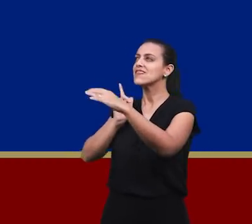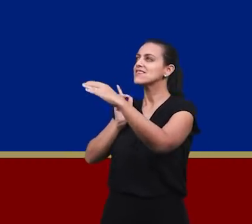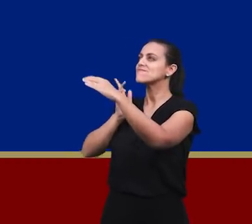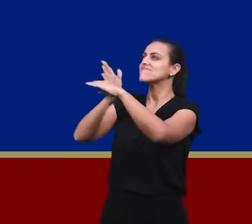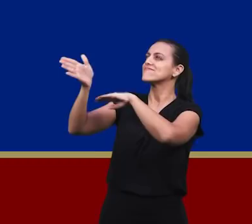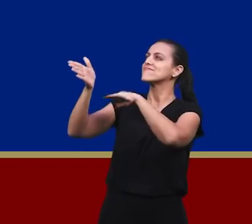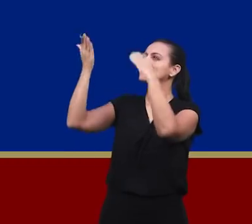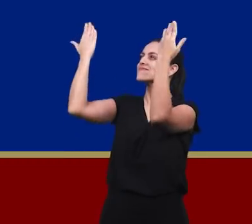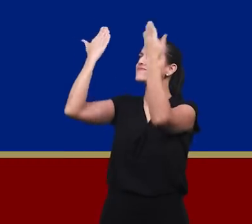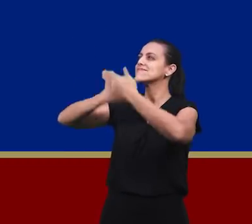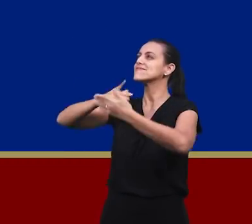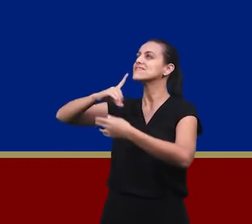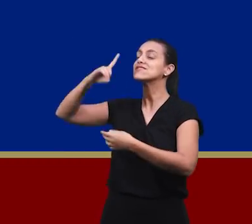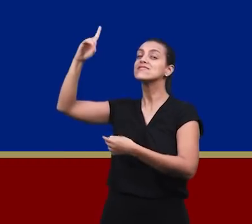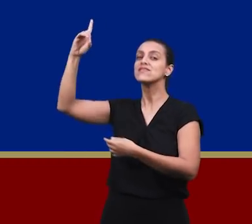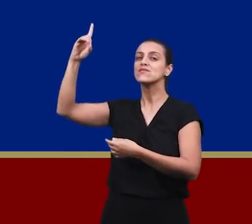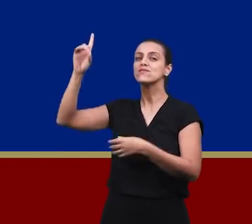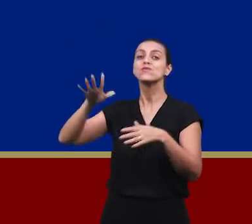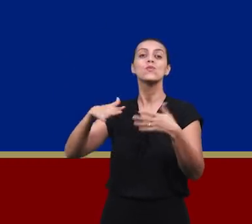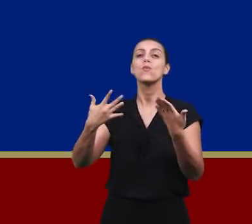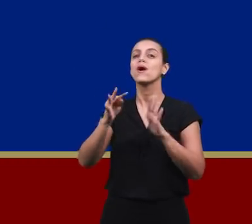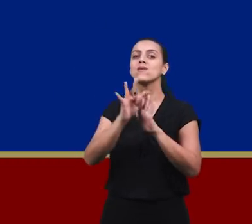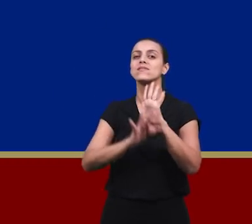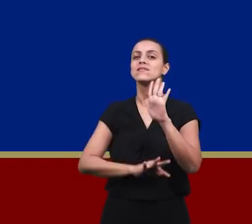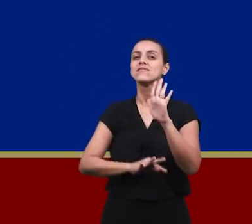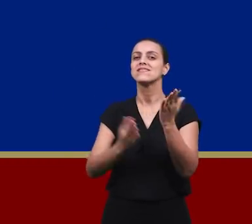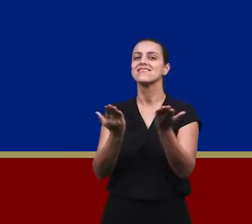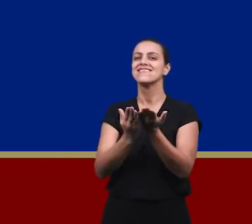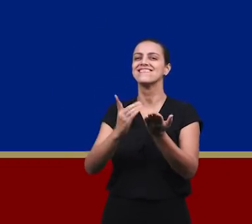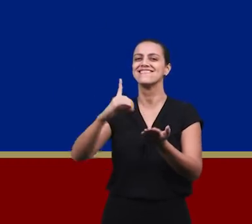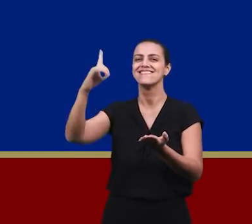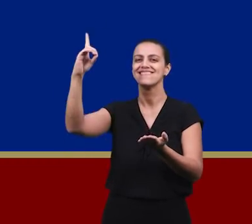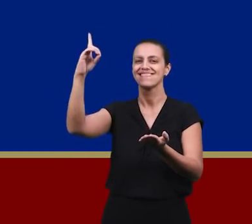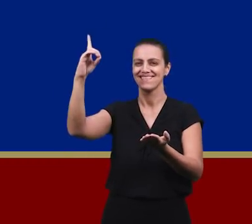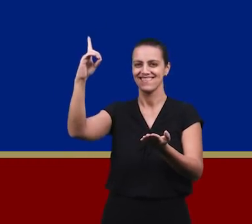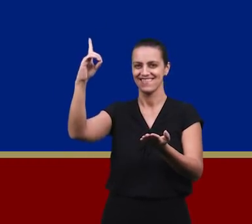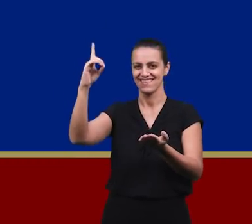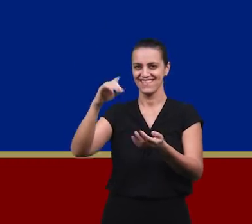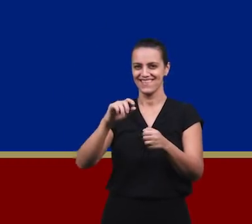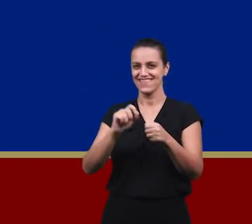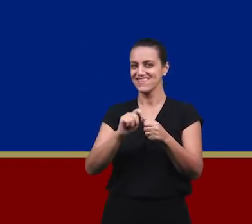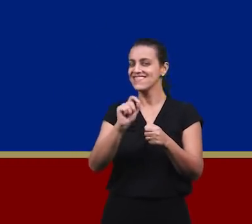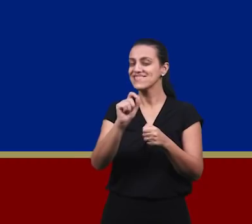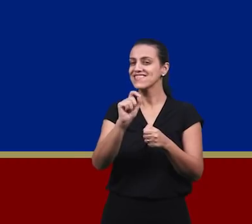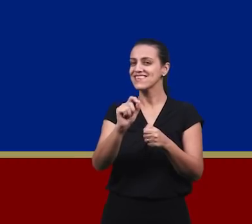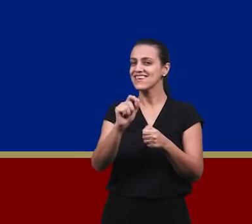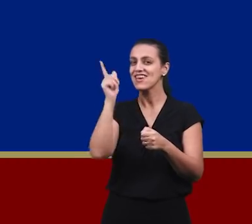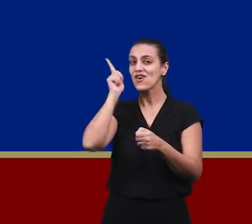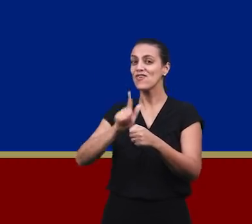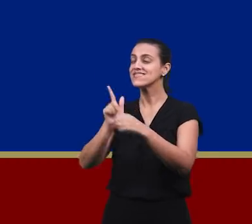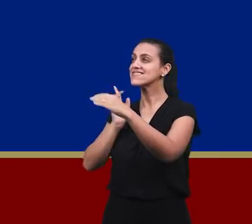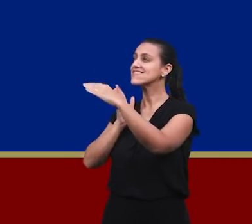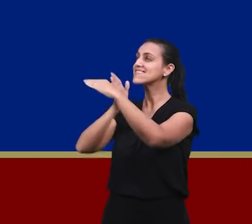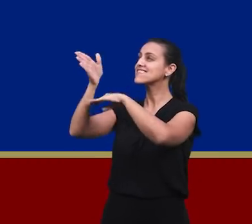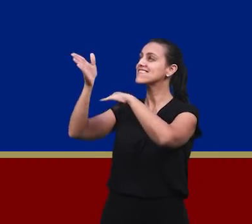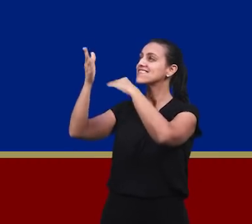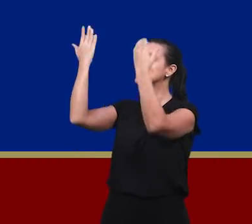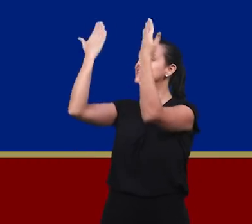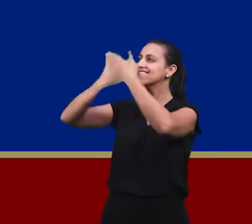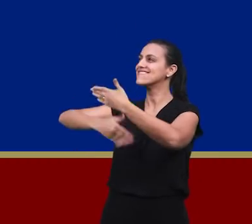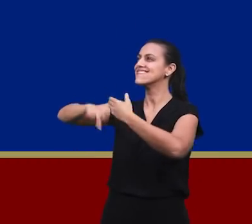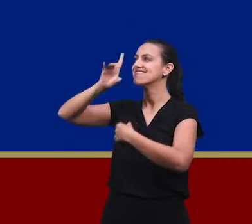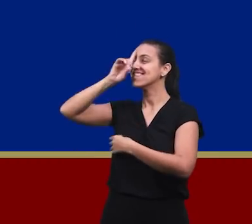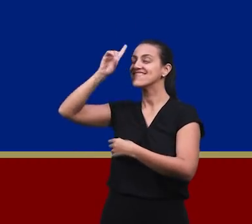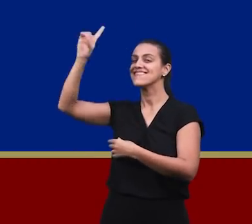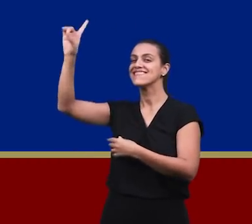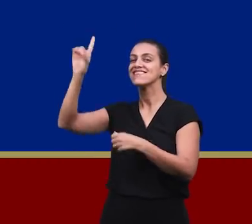de Deus? Cite o texto bíblico, repetindo: o que o homem deve fazer para entrar na